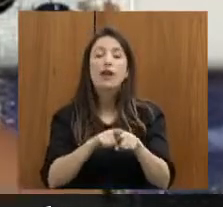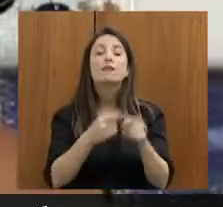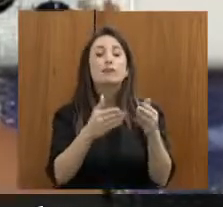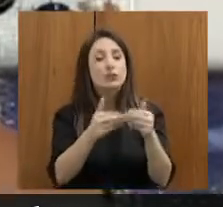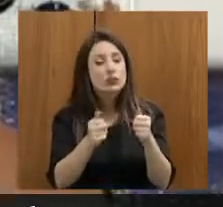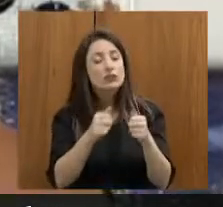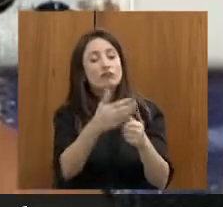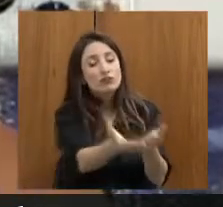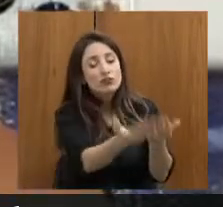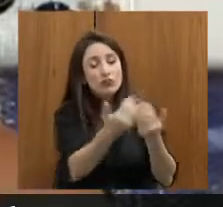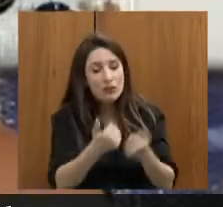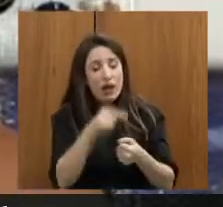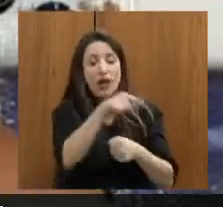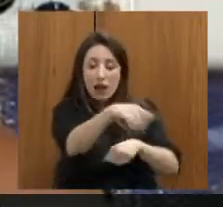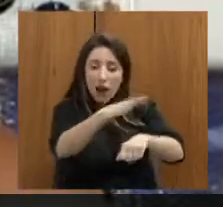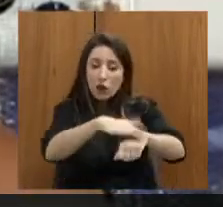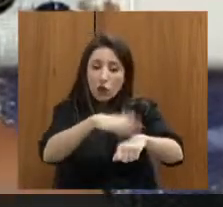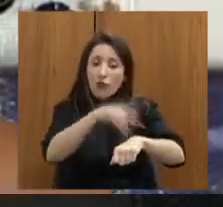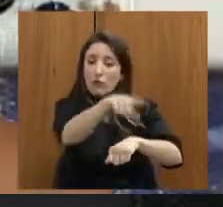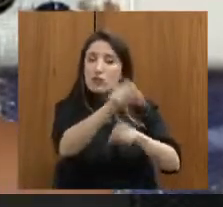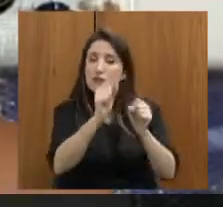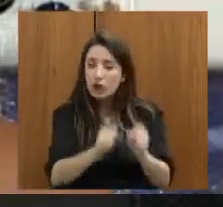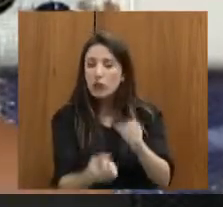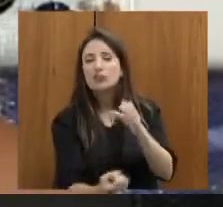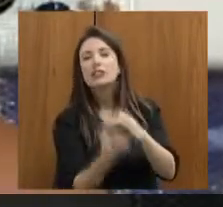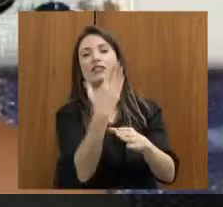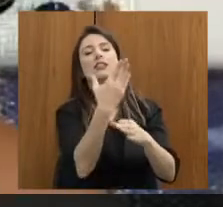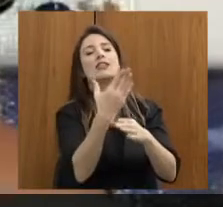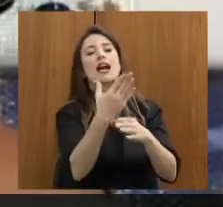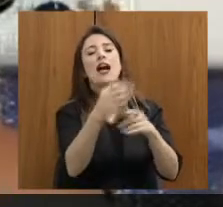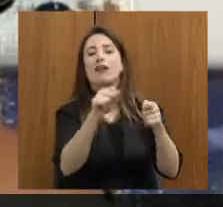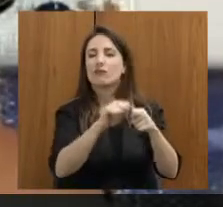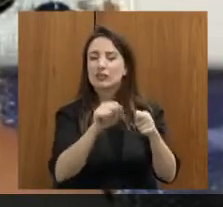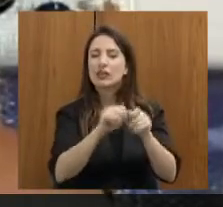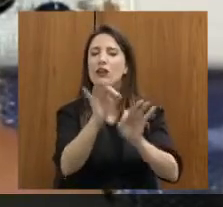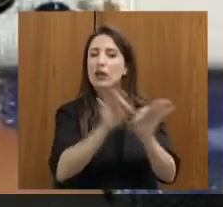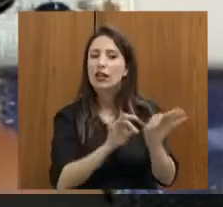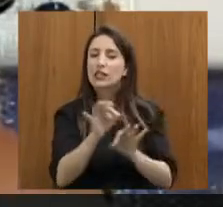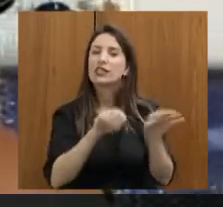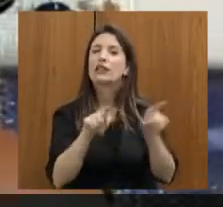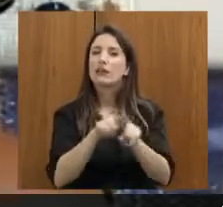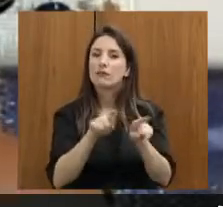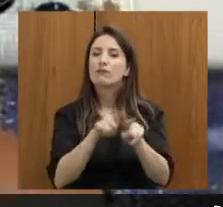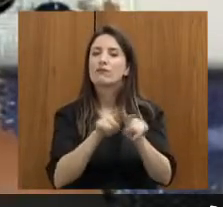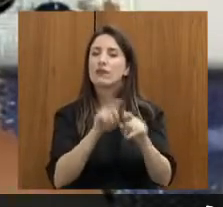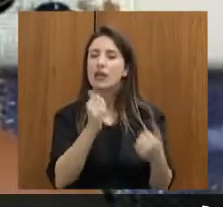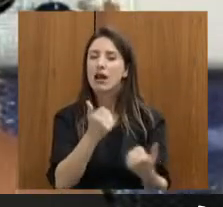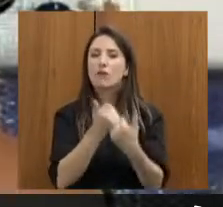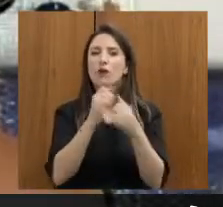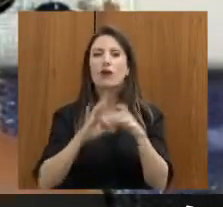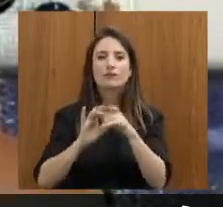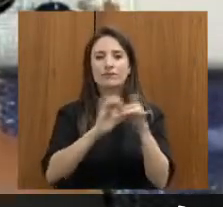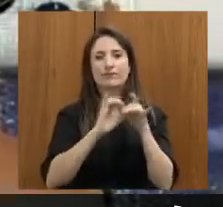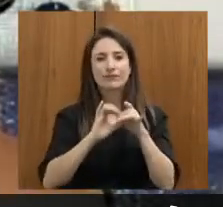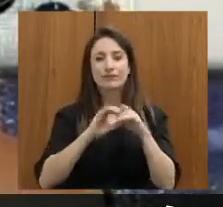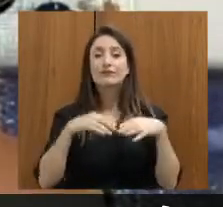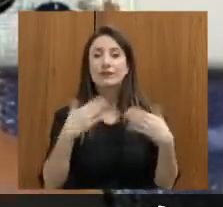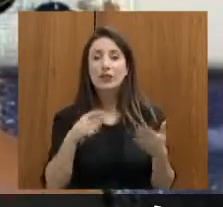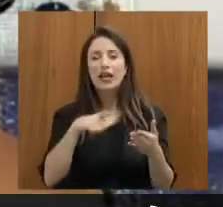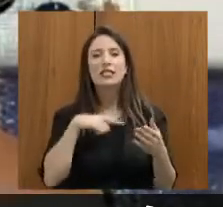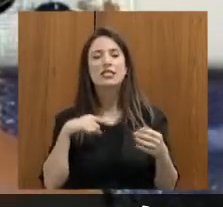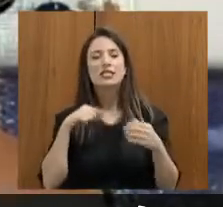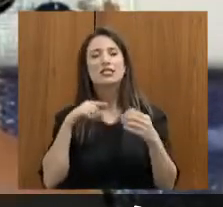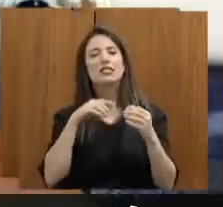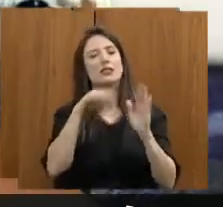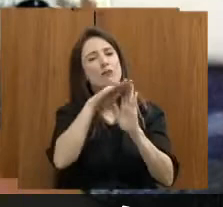o conhecimento e a independência para gerir esse recurso e quando a política de ponto de cultura traz isso